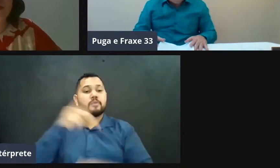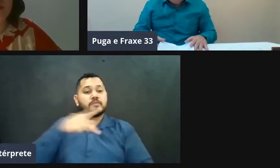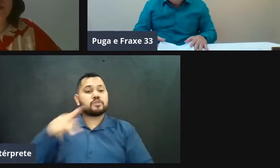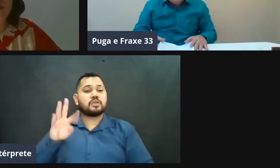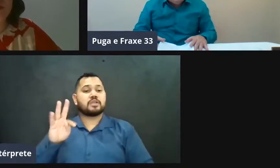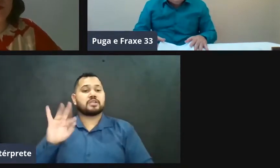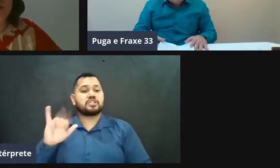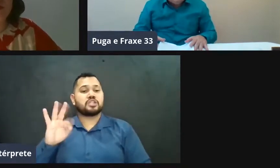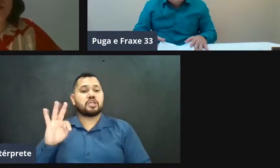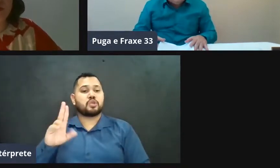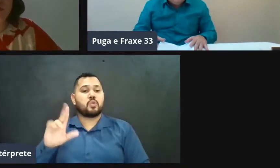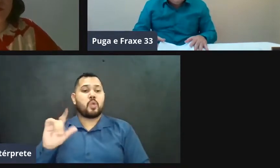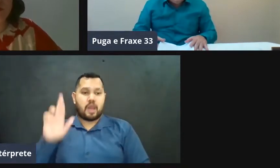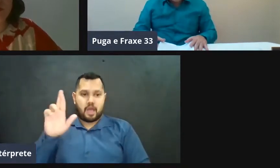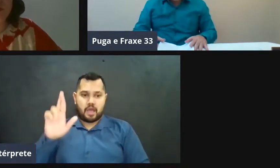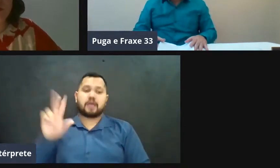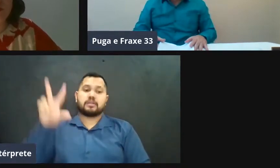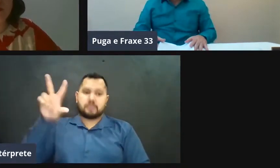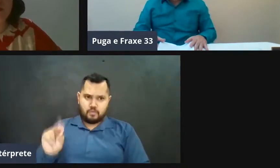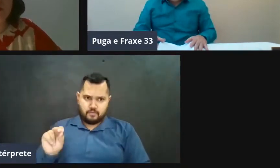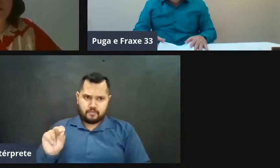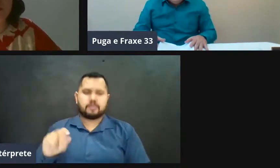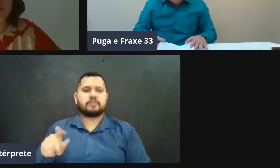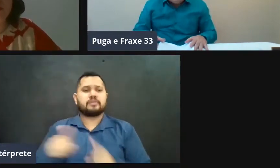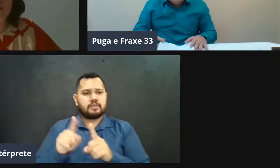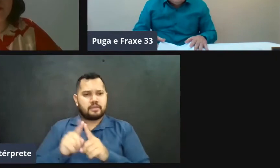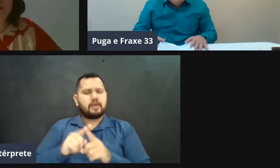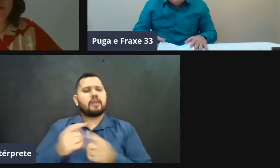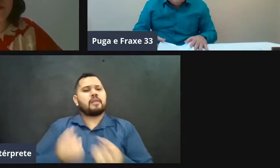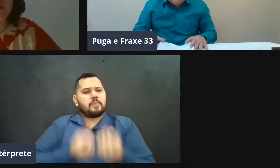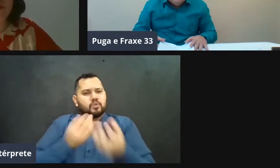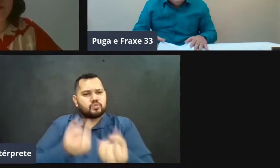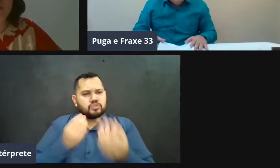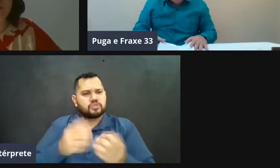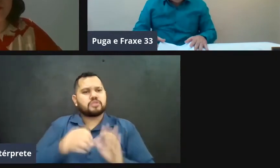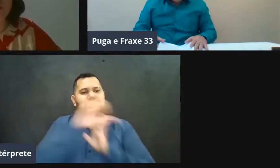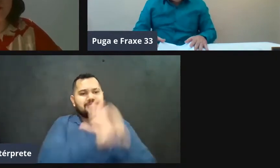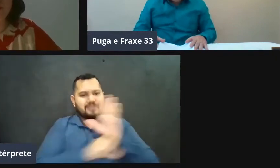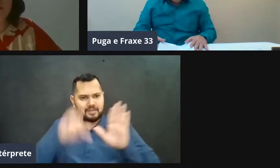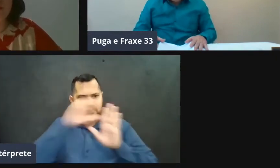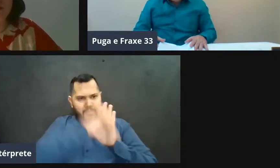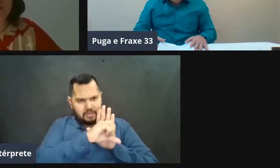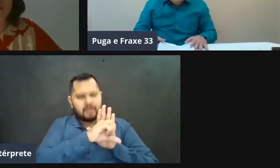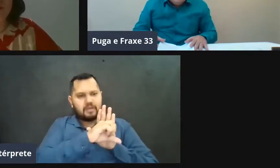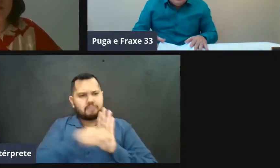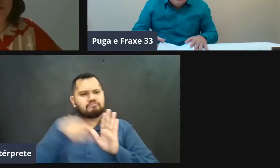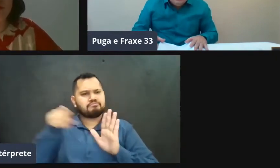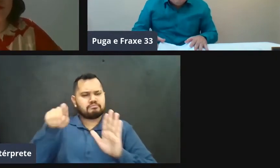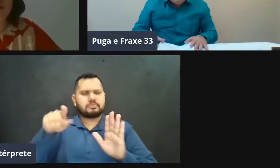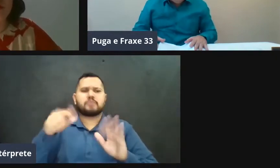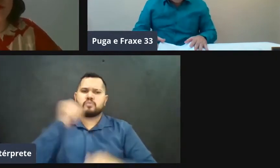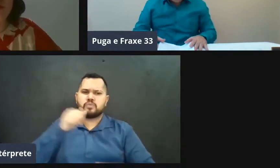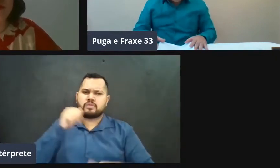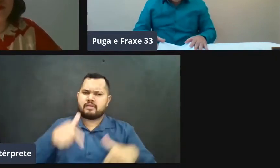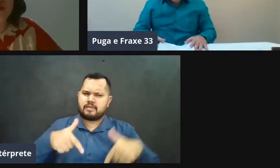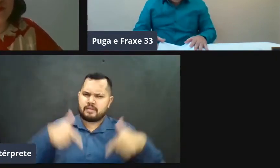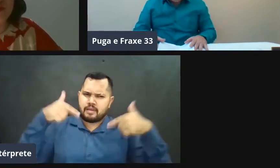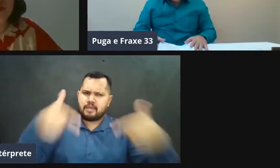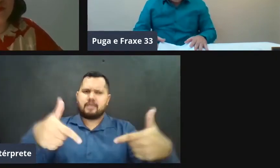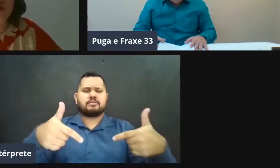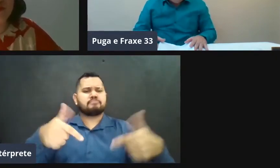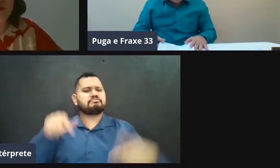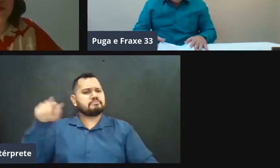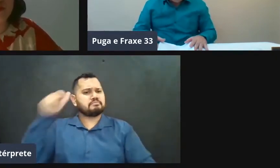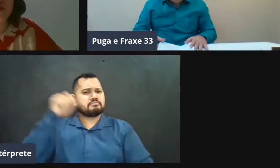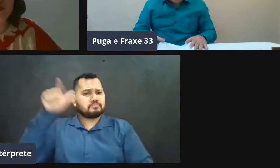da Universidade Federal do Amazonas, bolsista produtividade do CNPq, uma mulher guerreira, uma mulher que tem